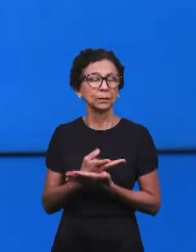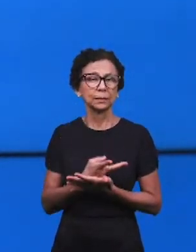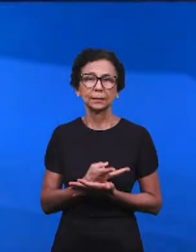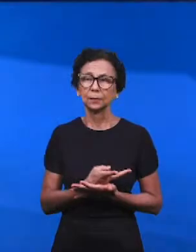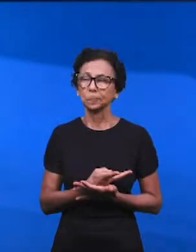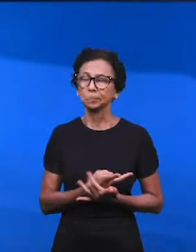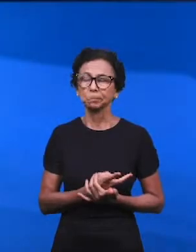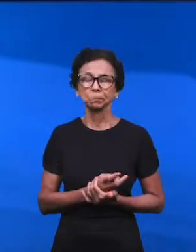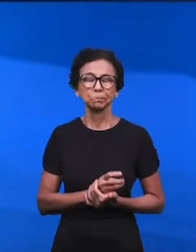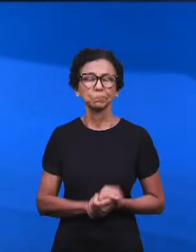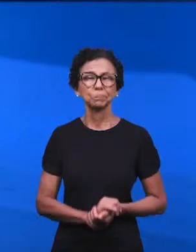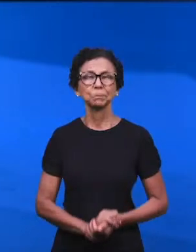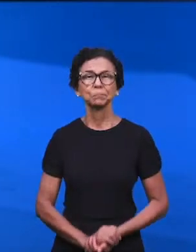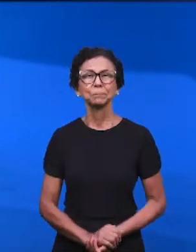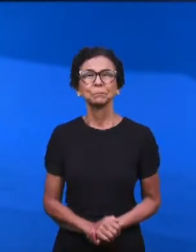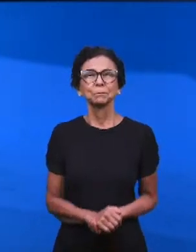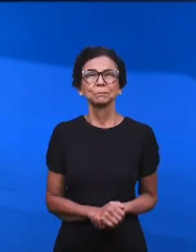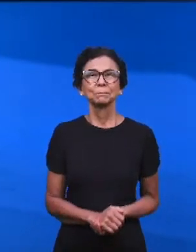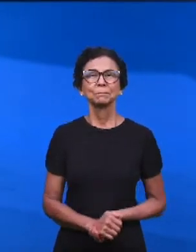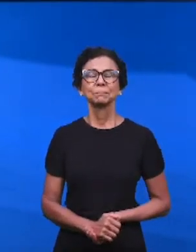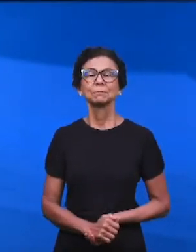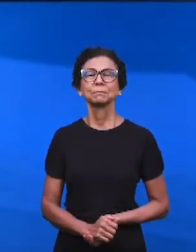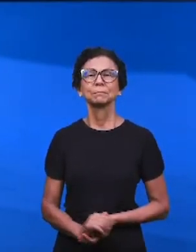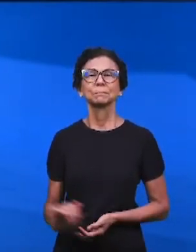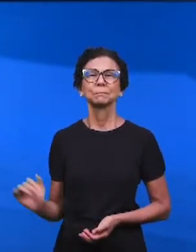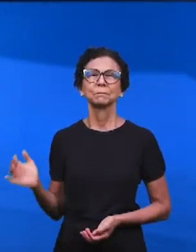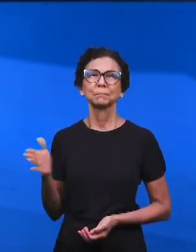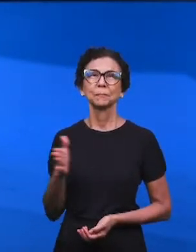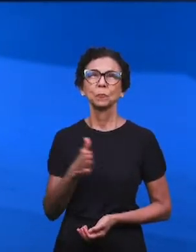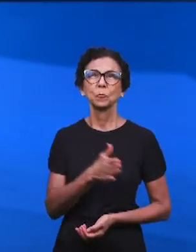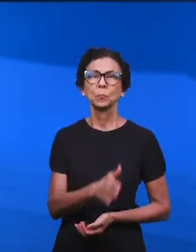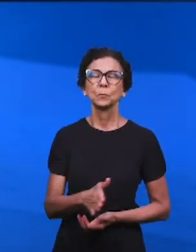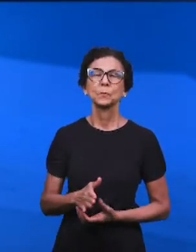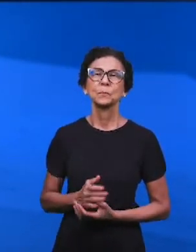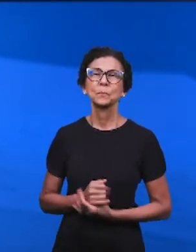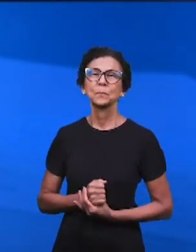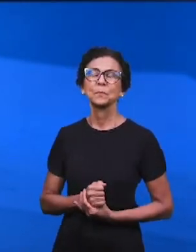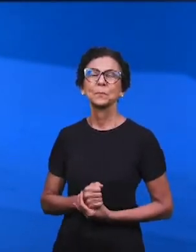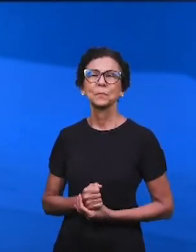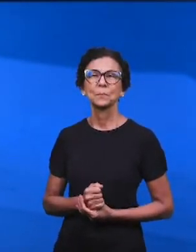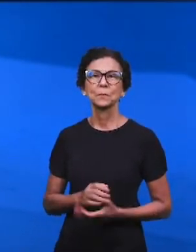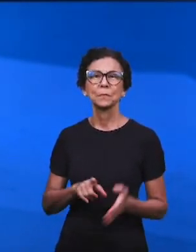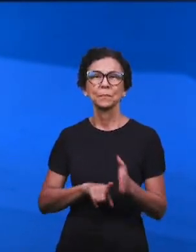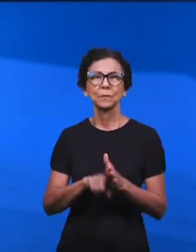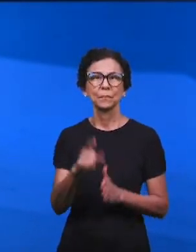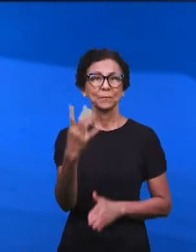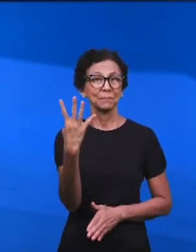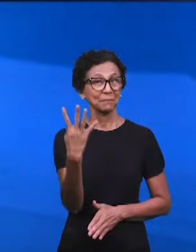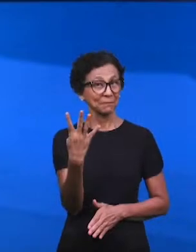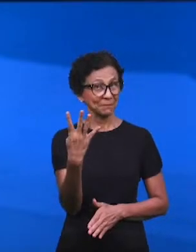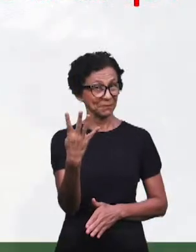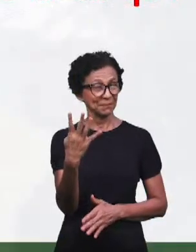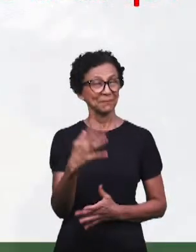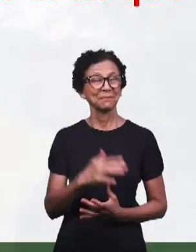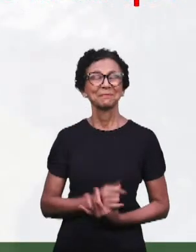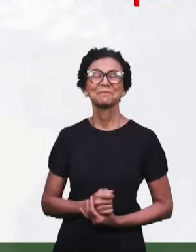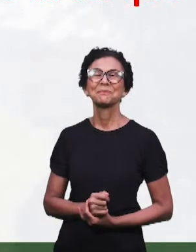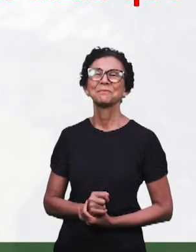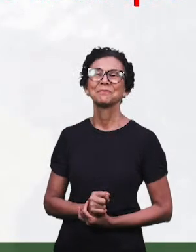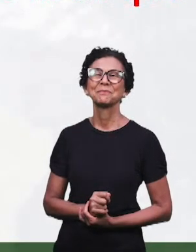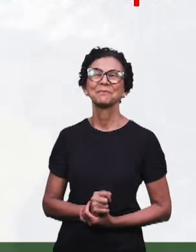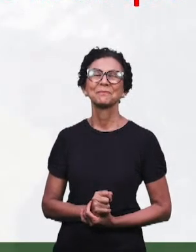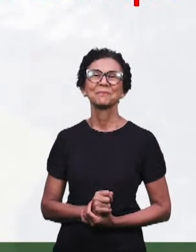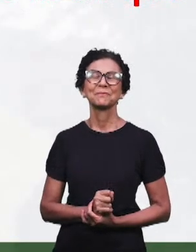abençoe. Amém, irmãos? A quarta pergunta agora. Estamos já na metade das nossas perguntas, né? A quarta pergunta diz assim: